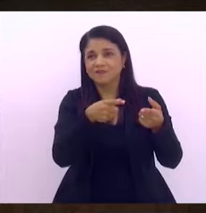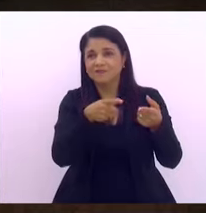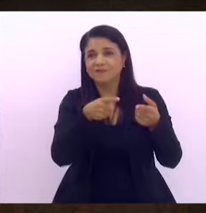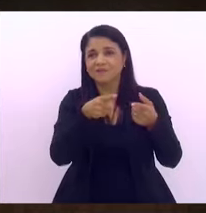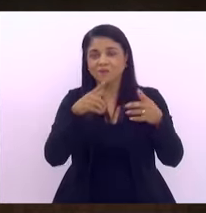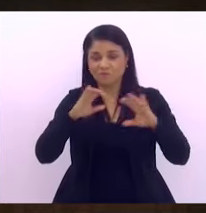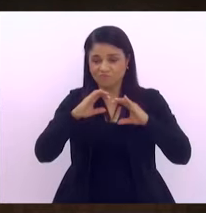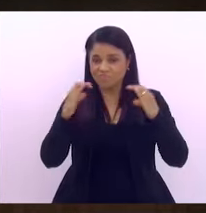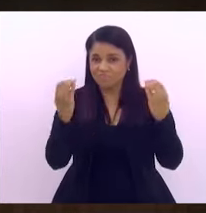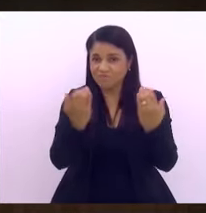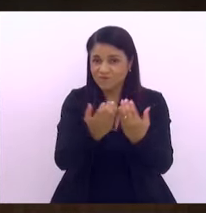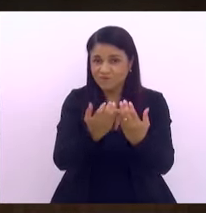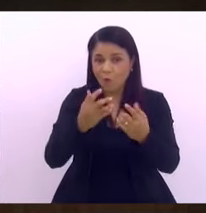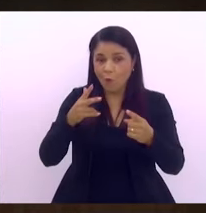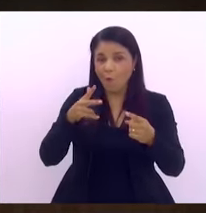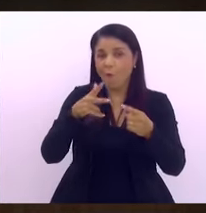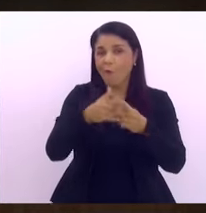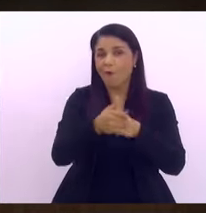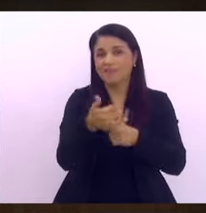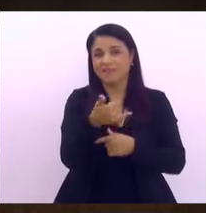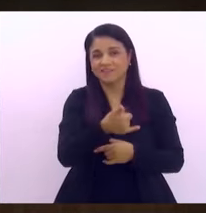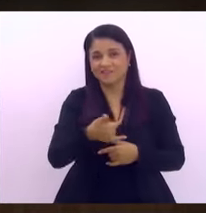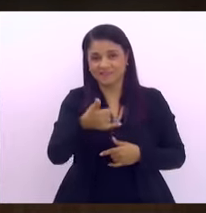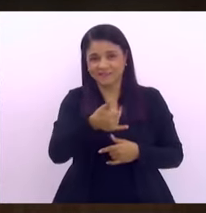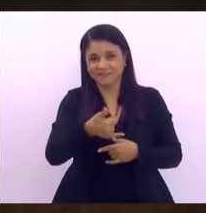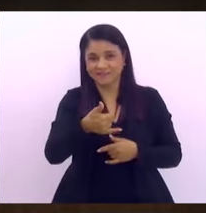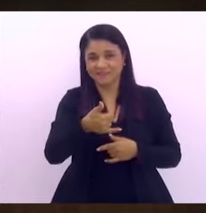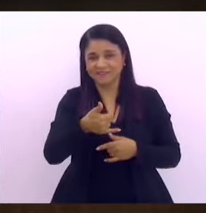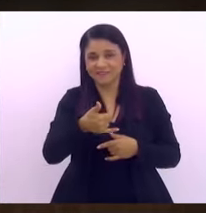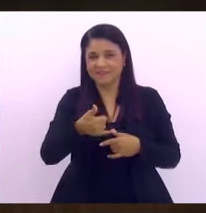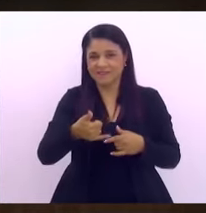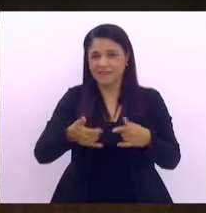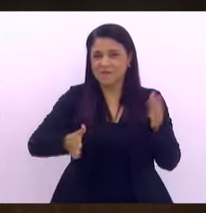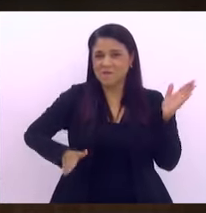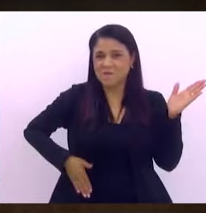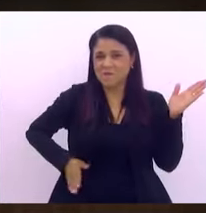videoconferência que se resultou na morte dos vagabundos.